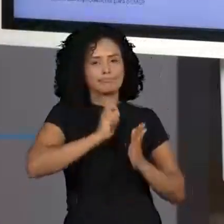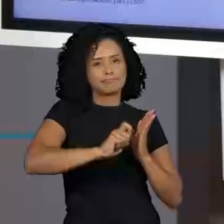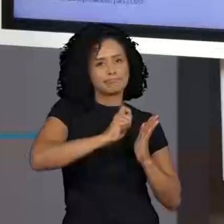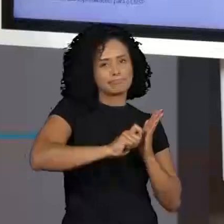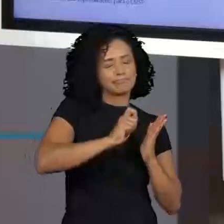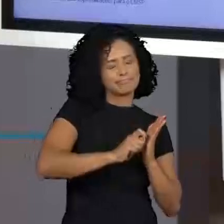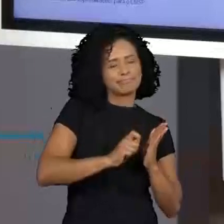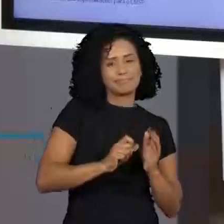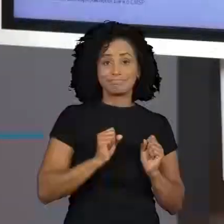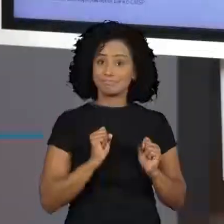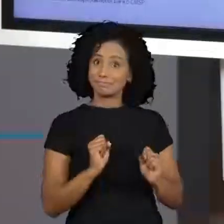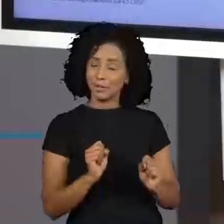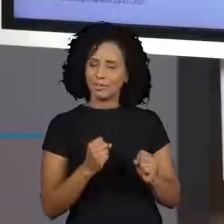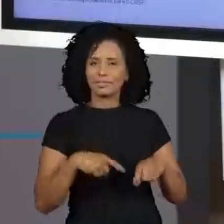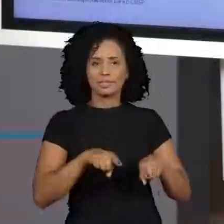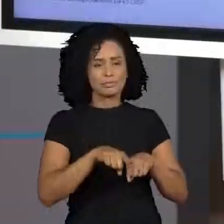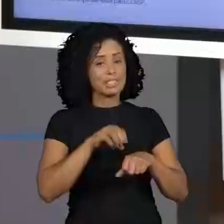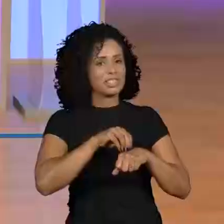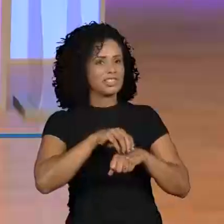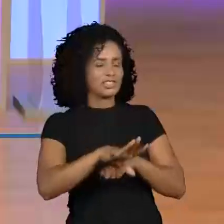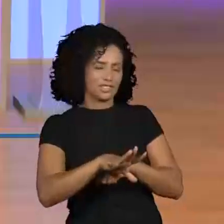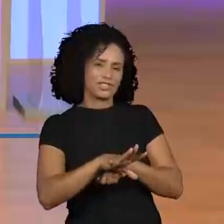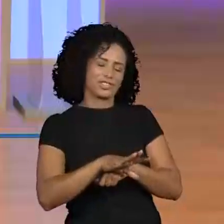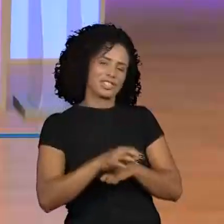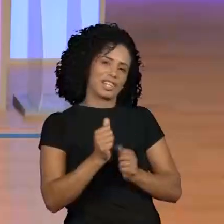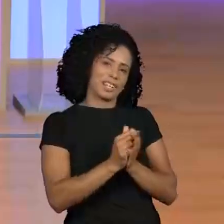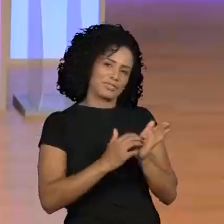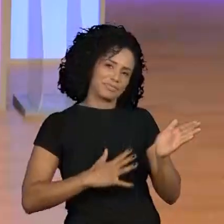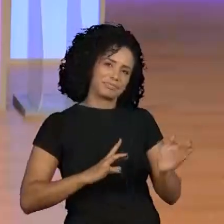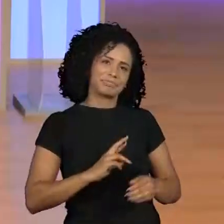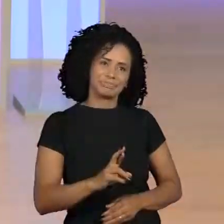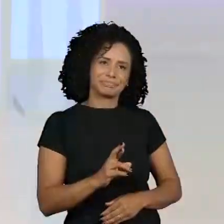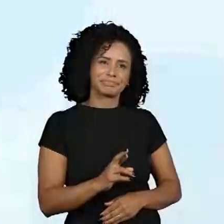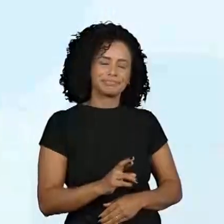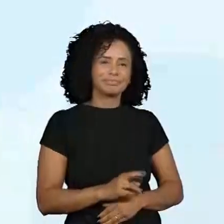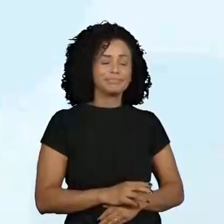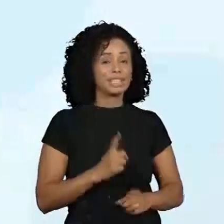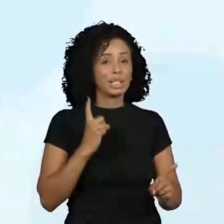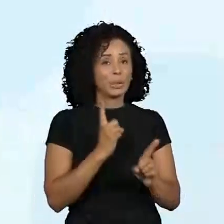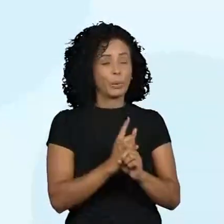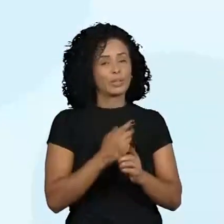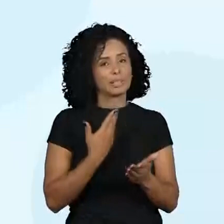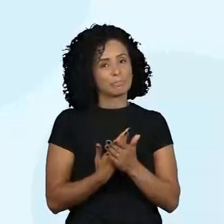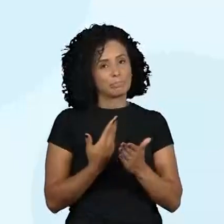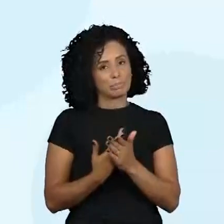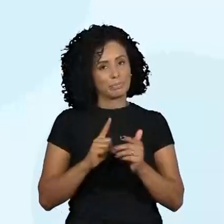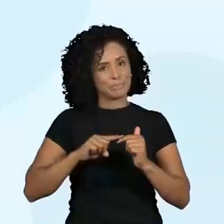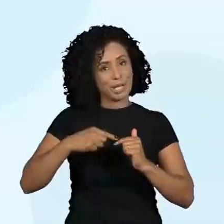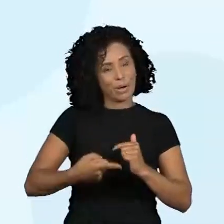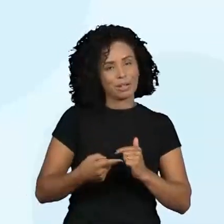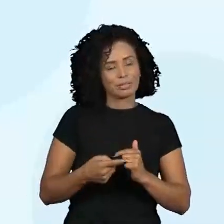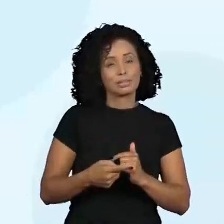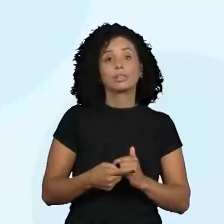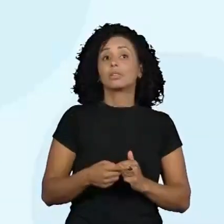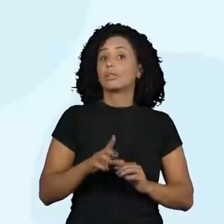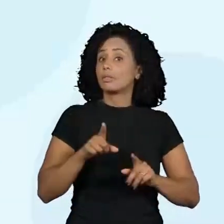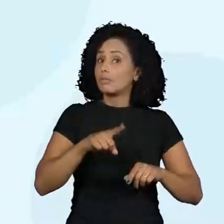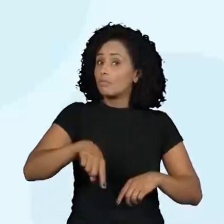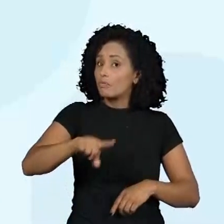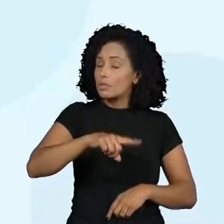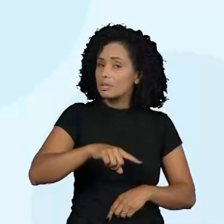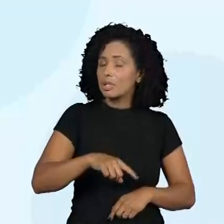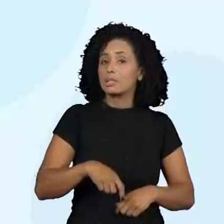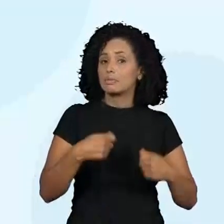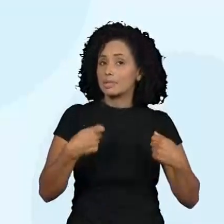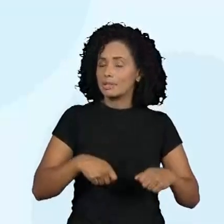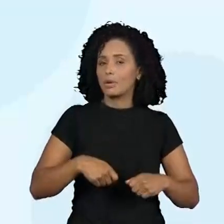de atividade aí. E a gente já vai se despedindo, né, Progenô? Até a próxima aula, mas não deixem de esquecer, não deixem